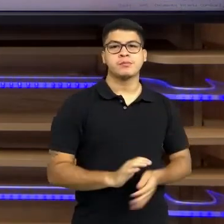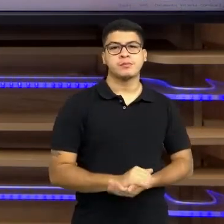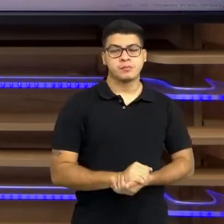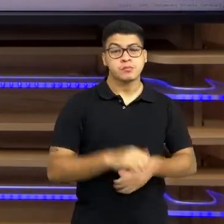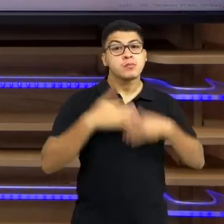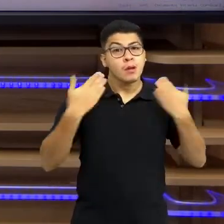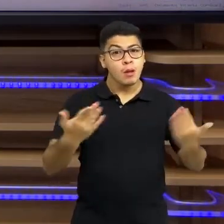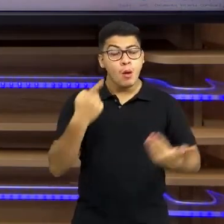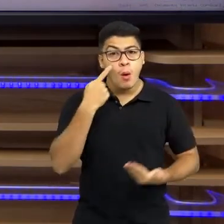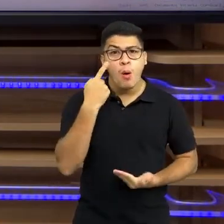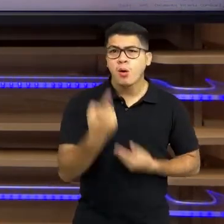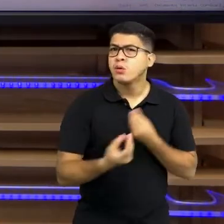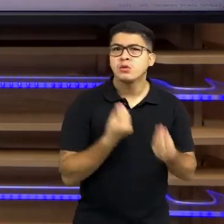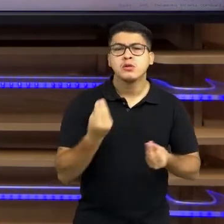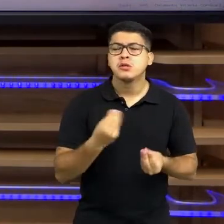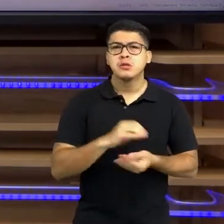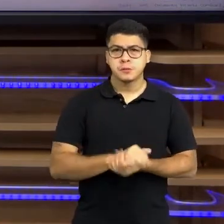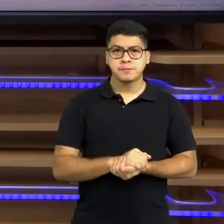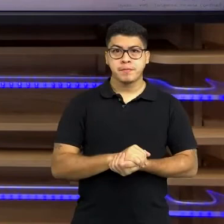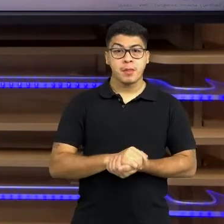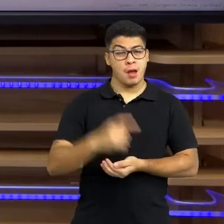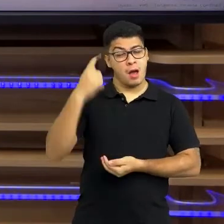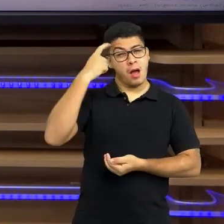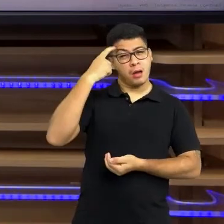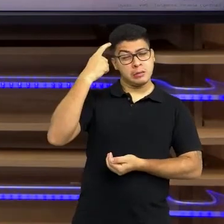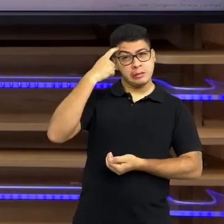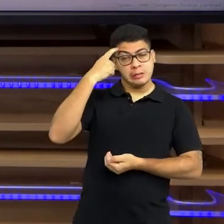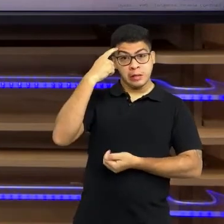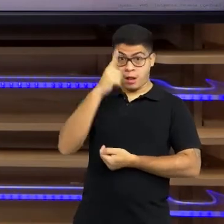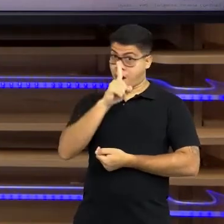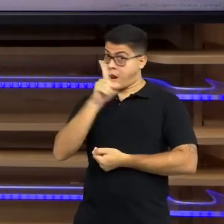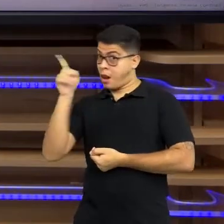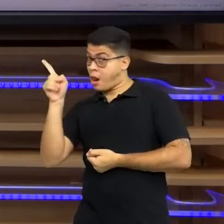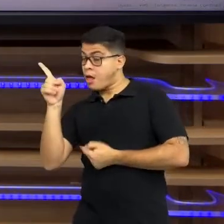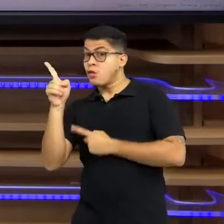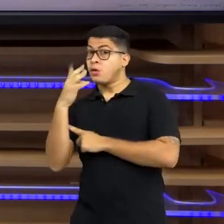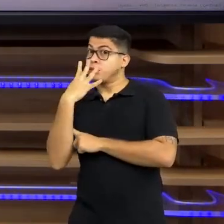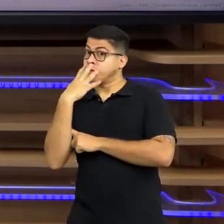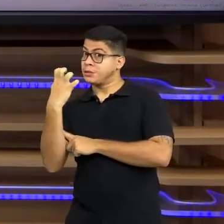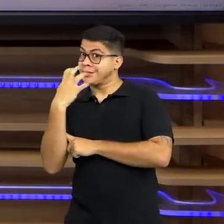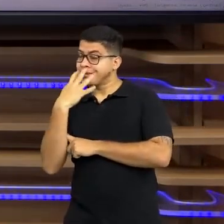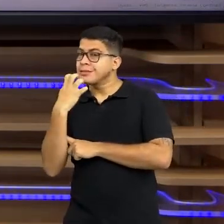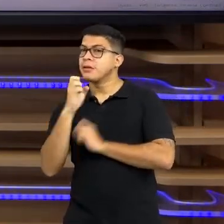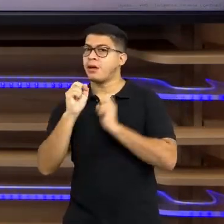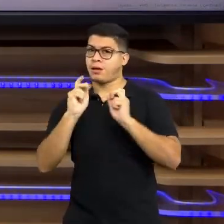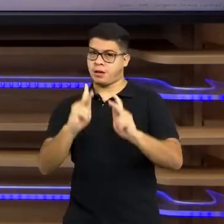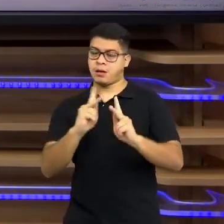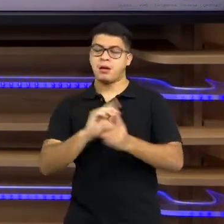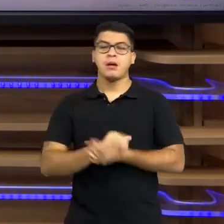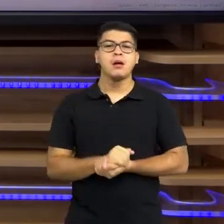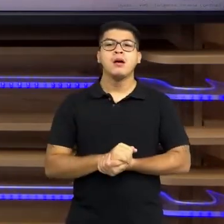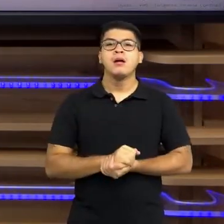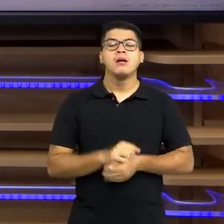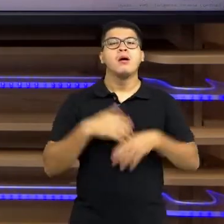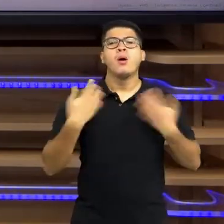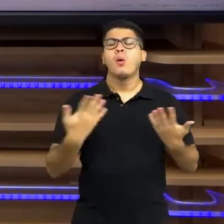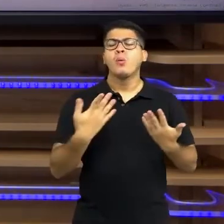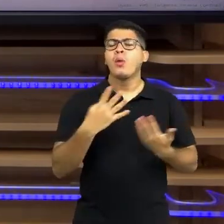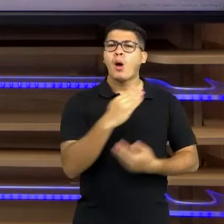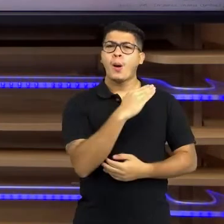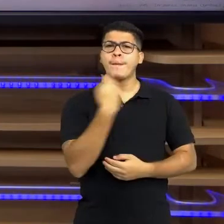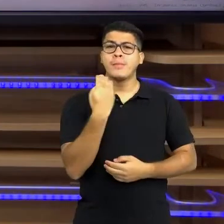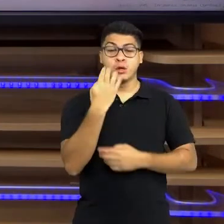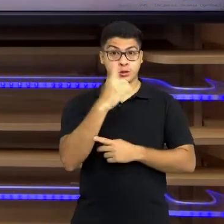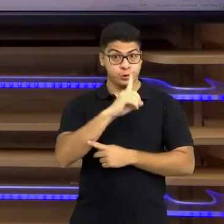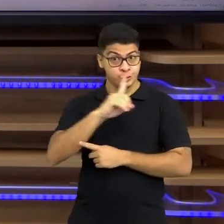a nossa ideia, a ideia de Nietzsche, melhor dizendo, não é a nossa, né? É a ideia de Nietzsche em relação a essa morte